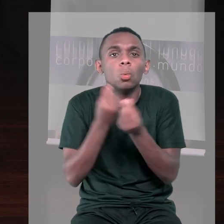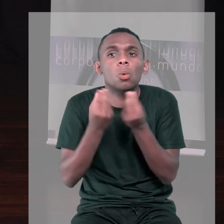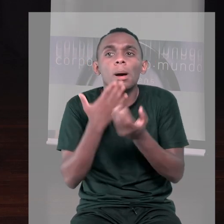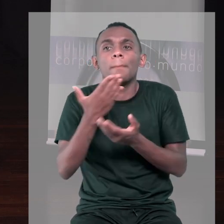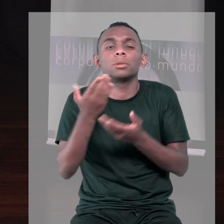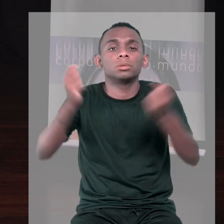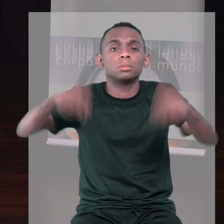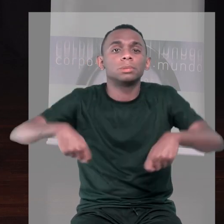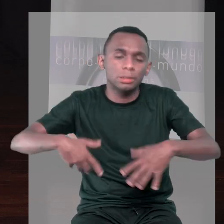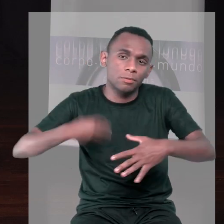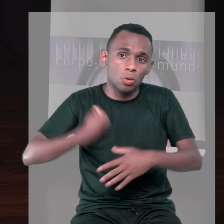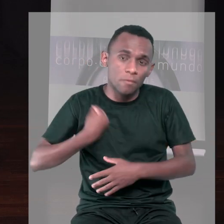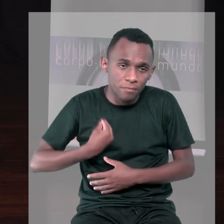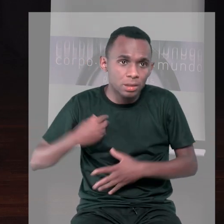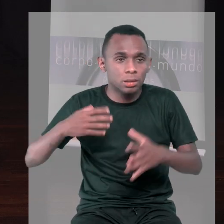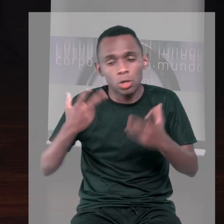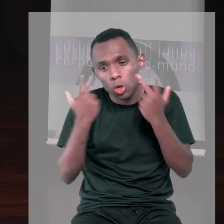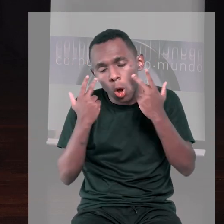A Arendt se serve de uma metáfora